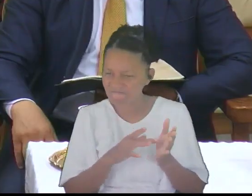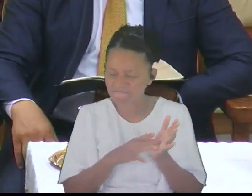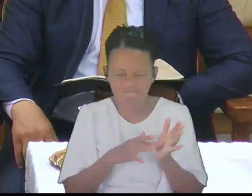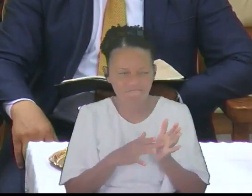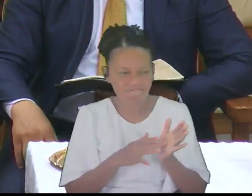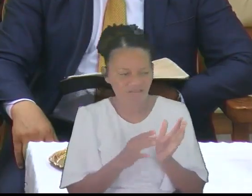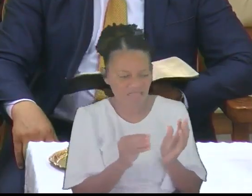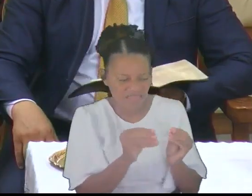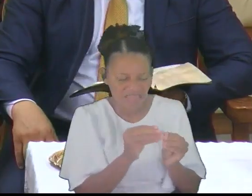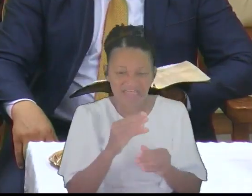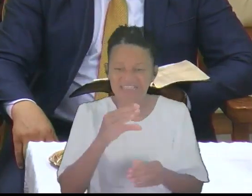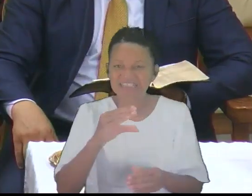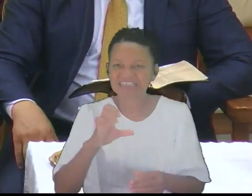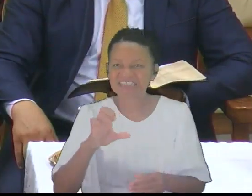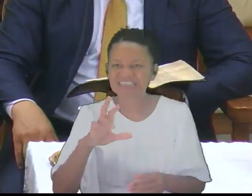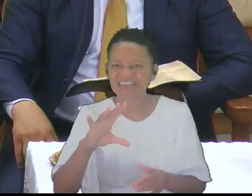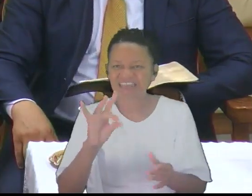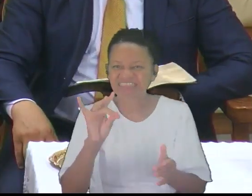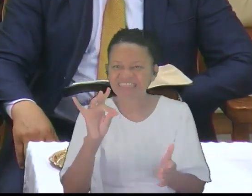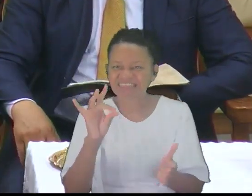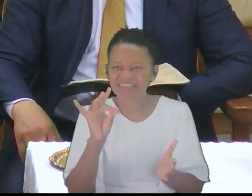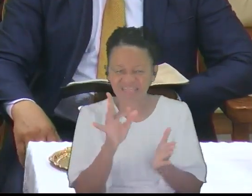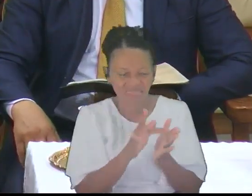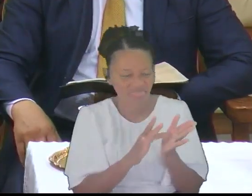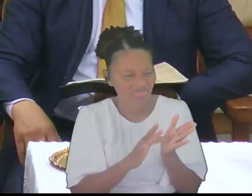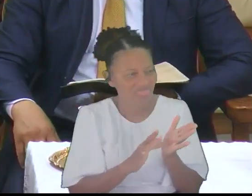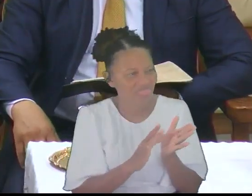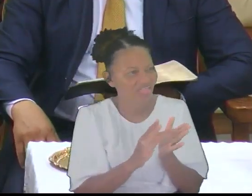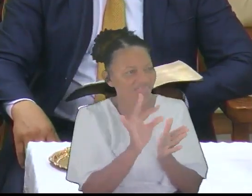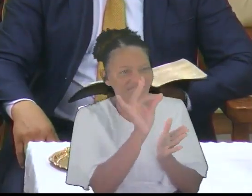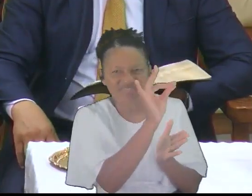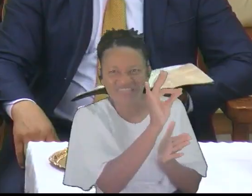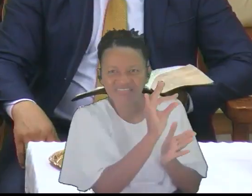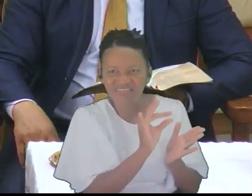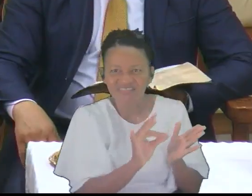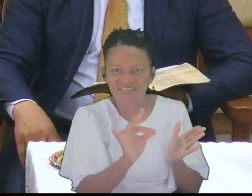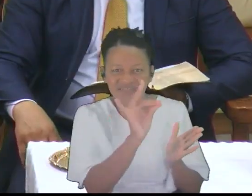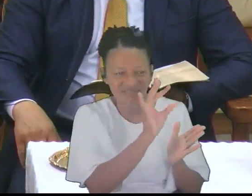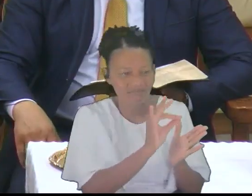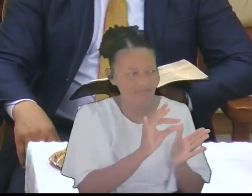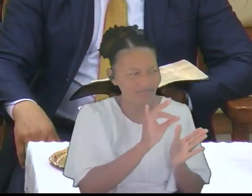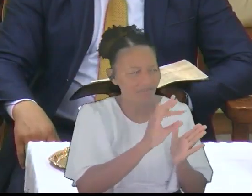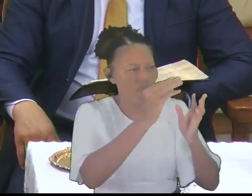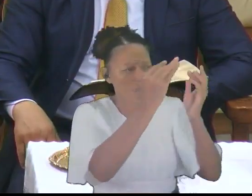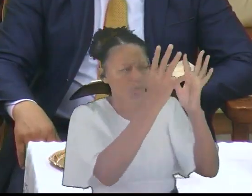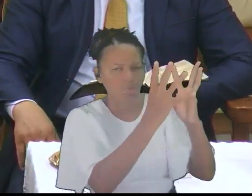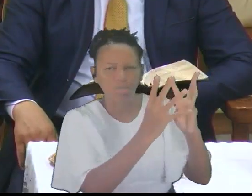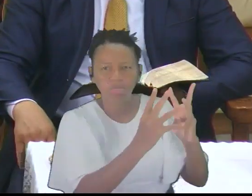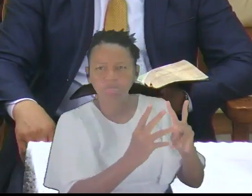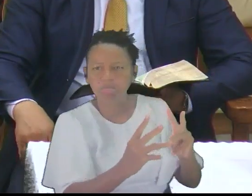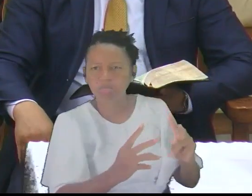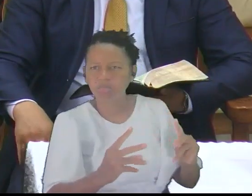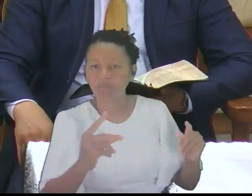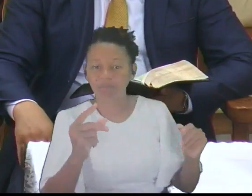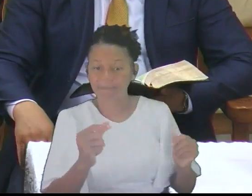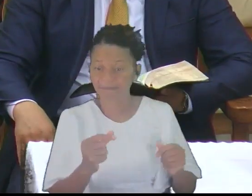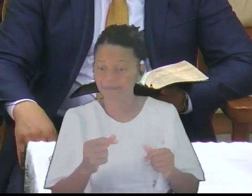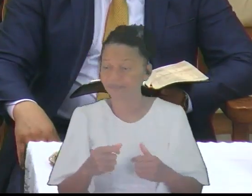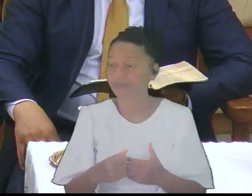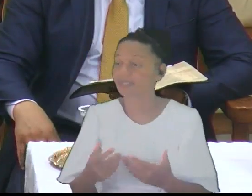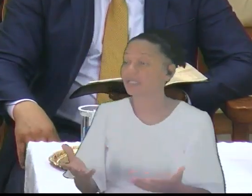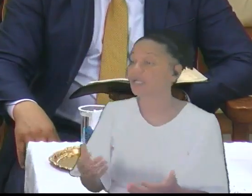irmãos? Cera. Então, as pessoas, quando iam comprar estátuas no mundo greco-romano, eles diziam consiere